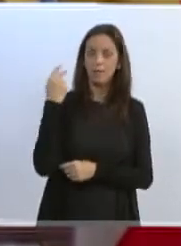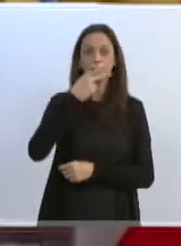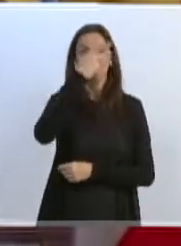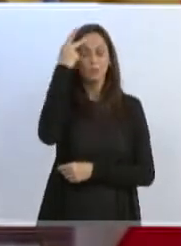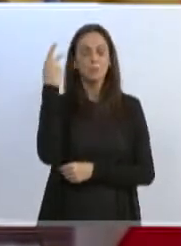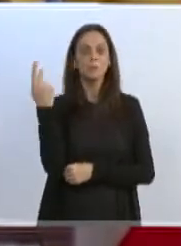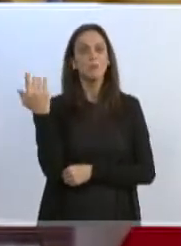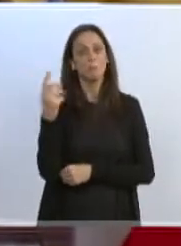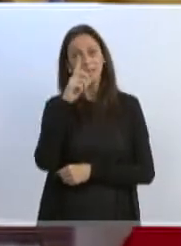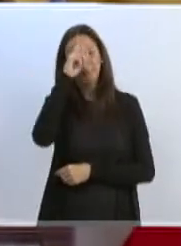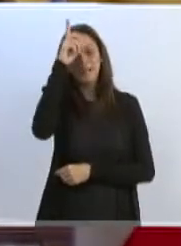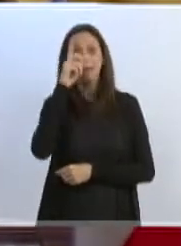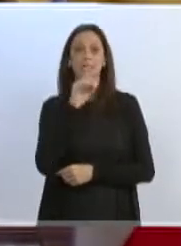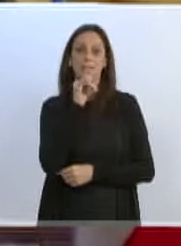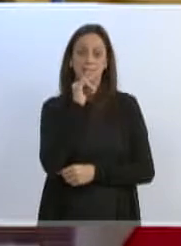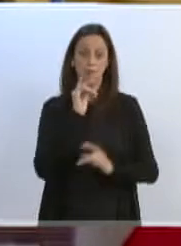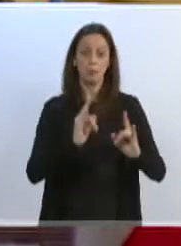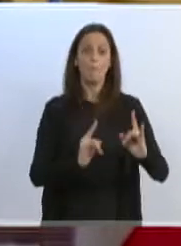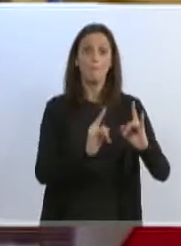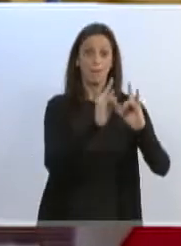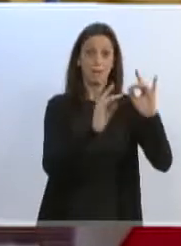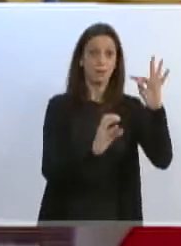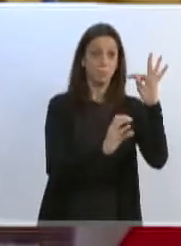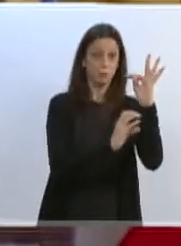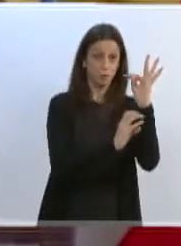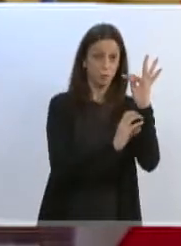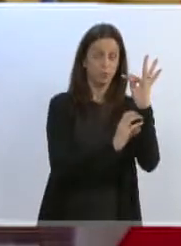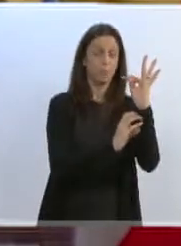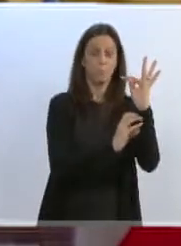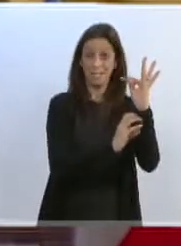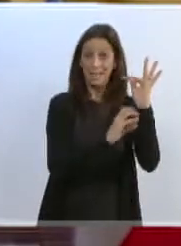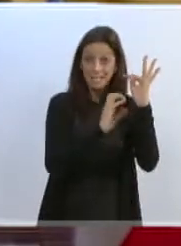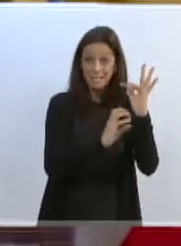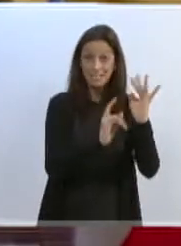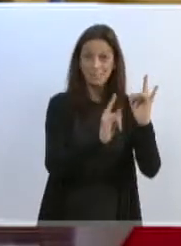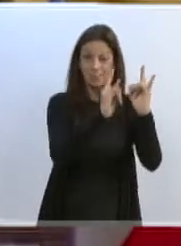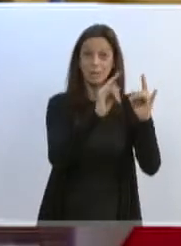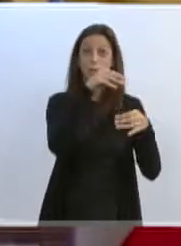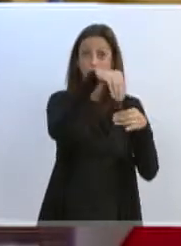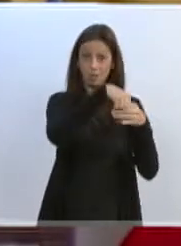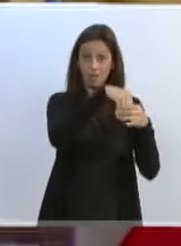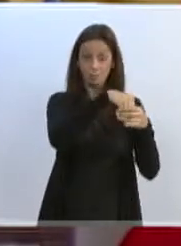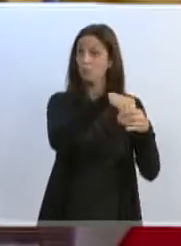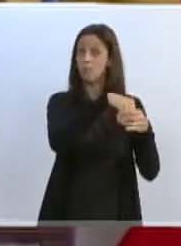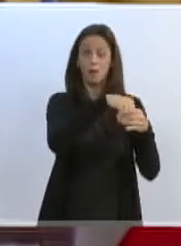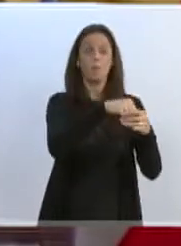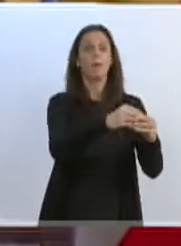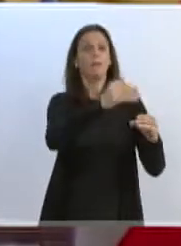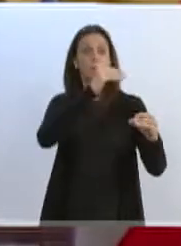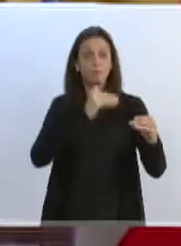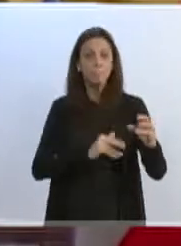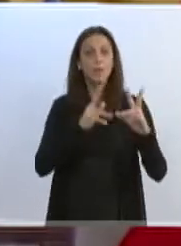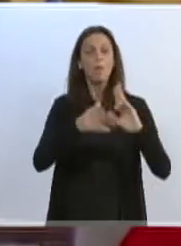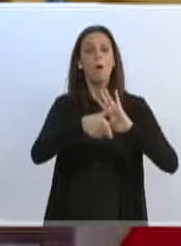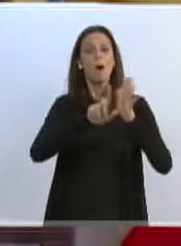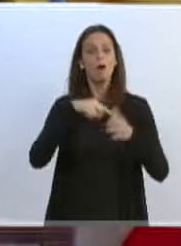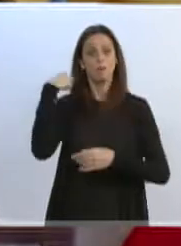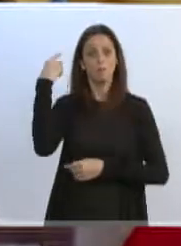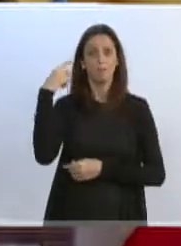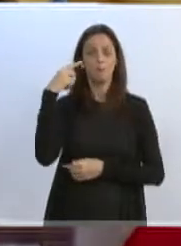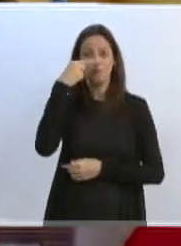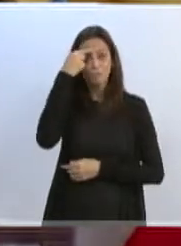espaço que hoje é ocupado pelos artistas e pela fundação cultural seria exatamente como vereador ito falou nós